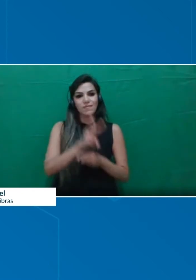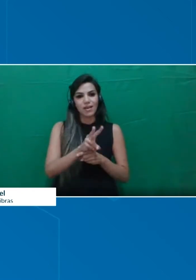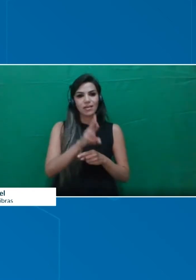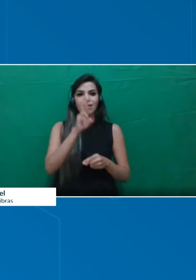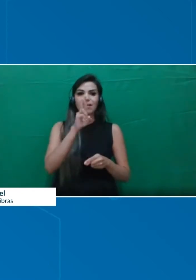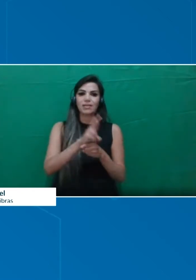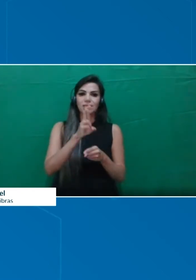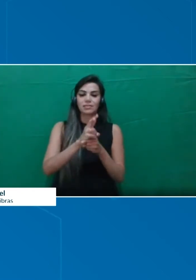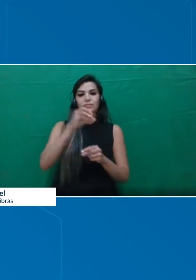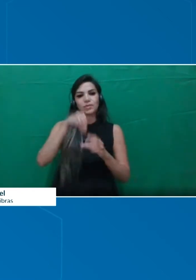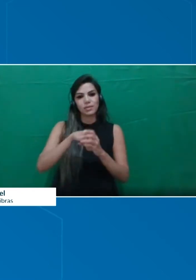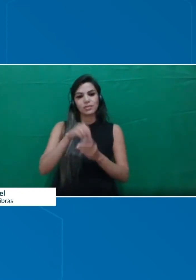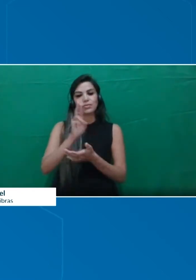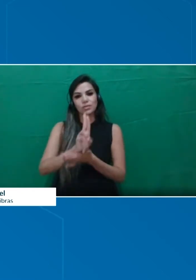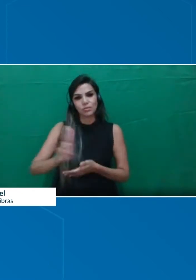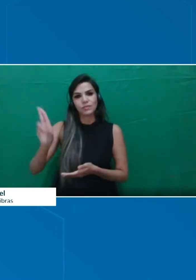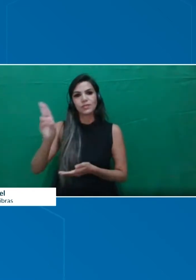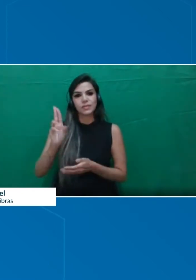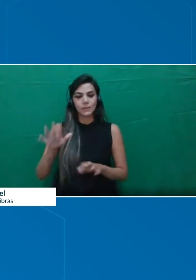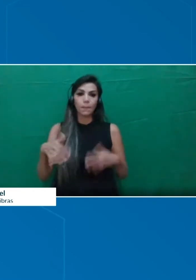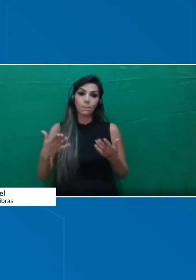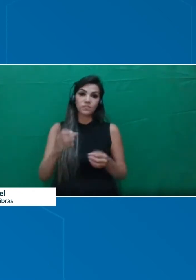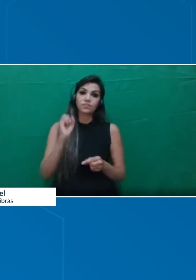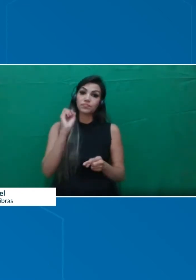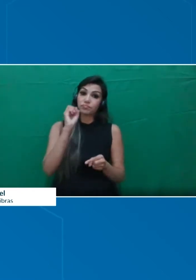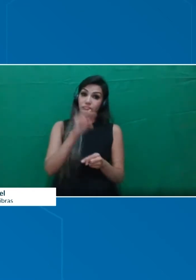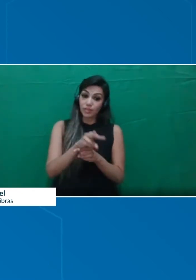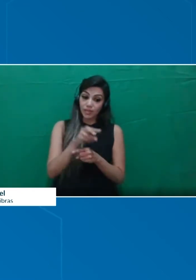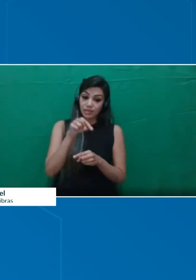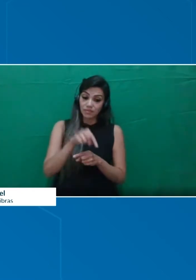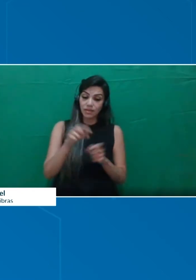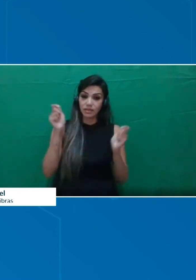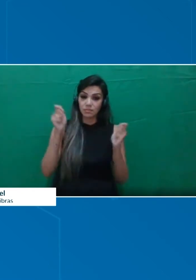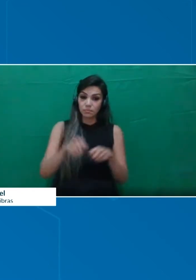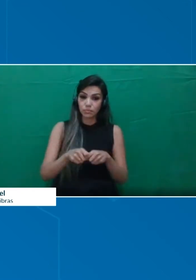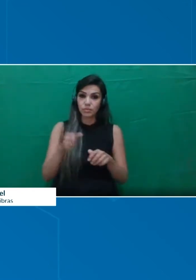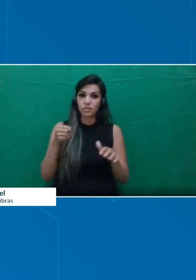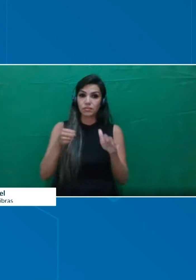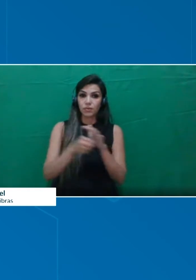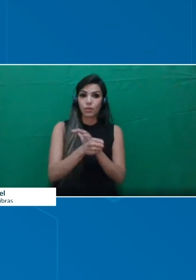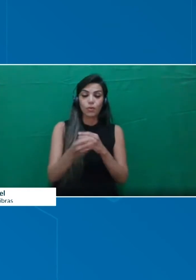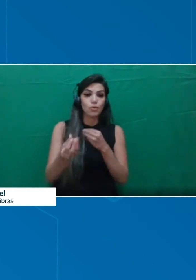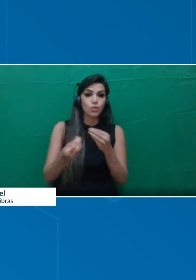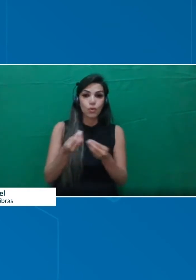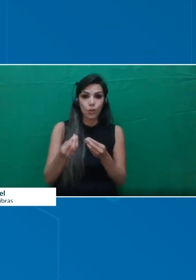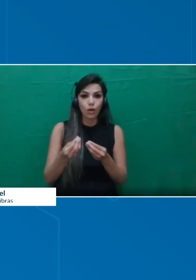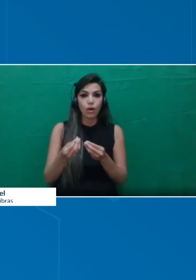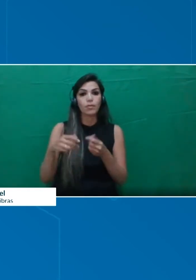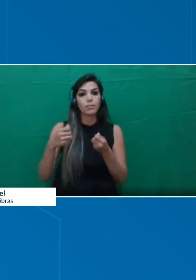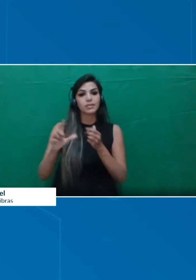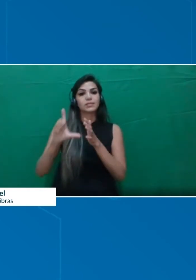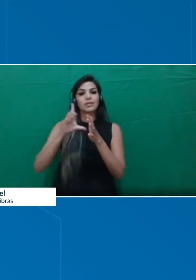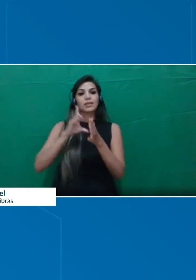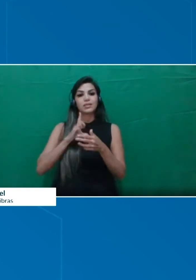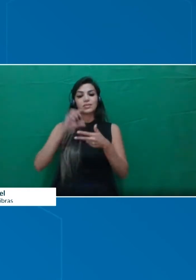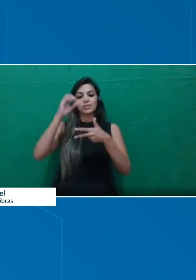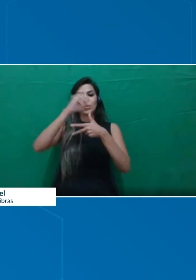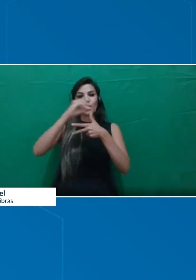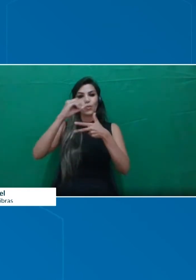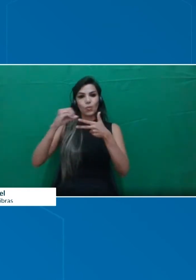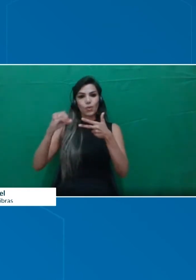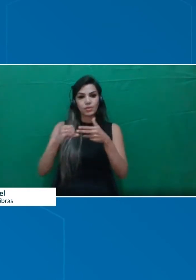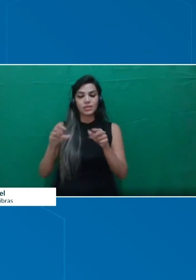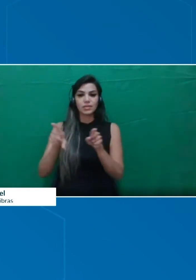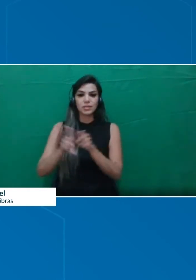essa ocupação dessas vagas, né, ela se dá, né, a partir do Exame Nacional do Ensino Médio e, posteriormente, do Sistema de